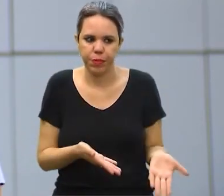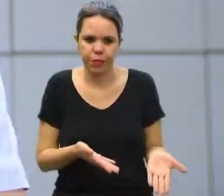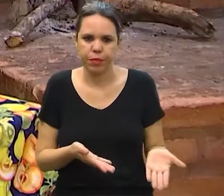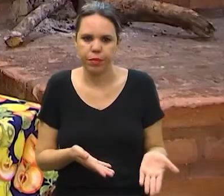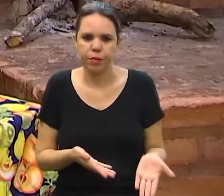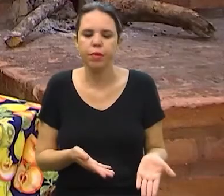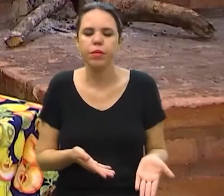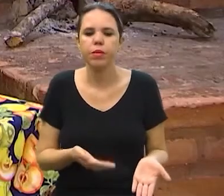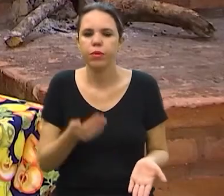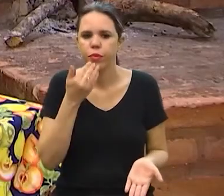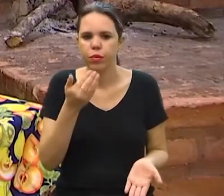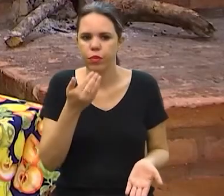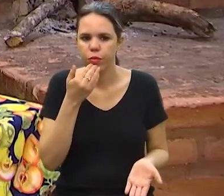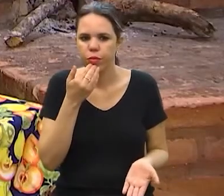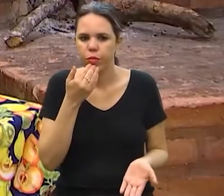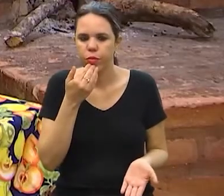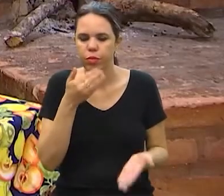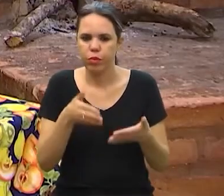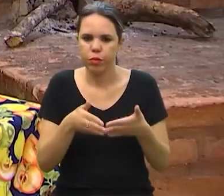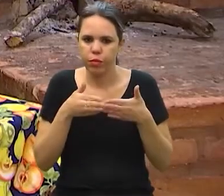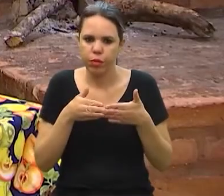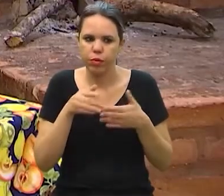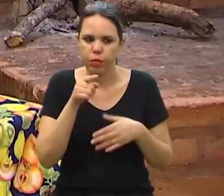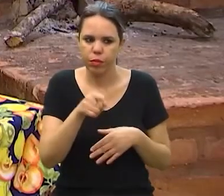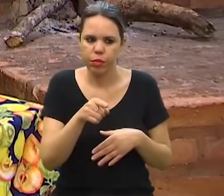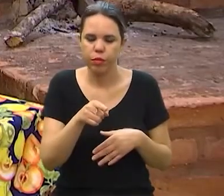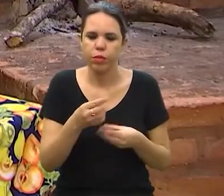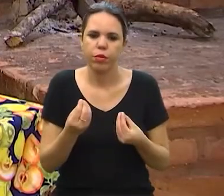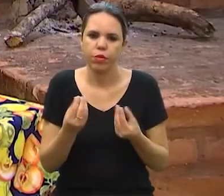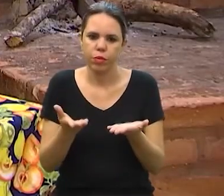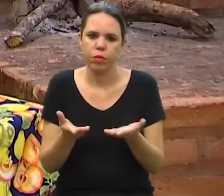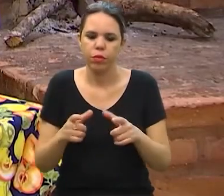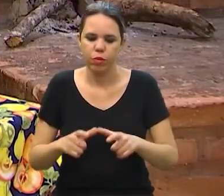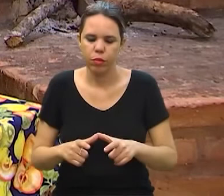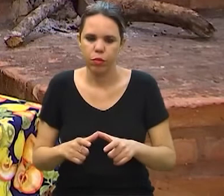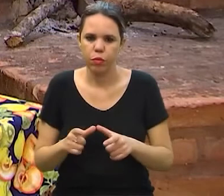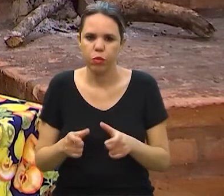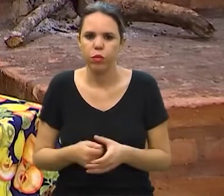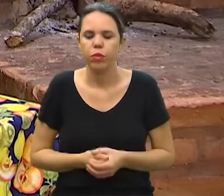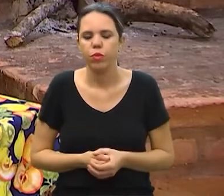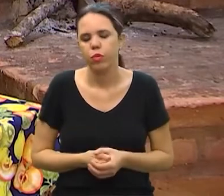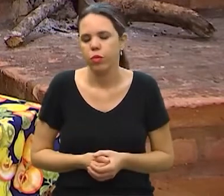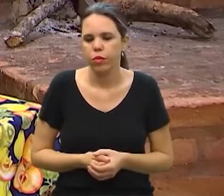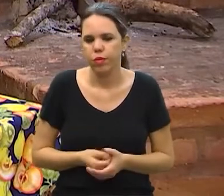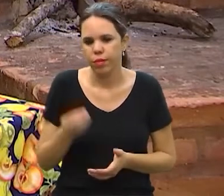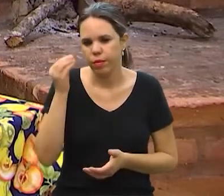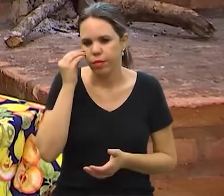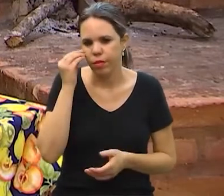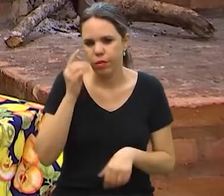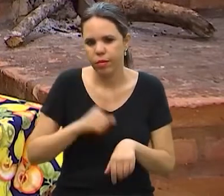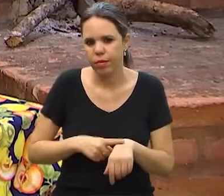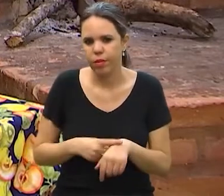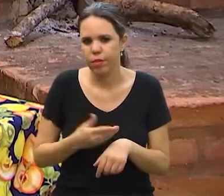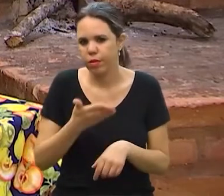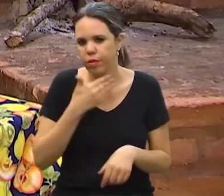Alessandra, vou pedir a gentileza, né, para você servir um pedacinho aqui do fricassê, né? Chegou a